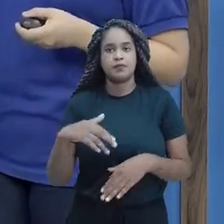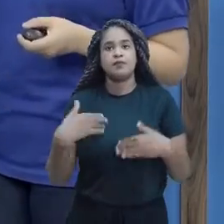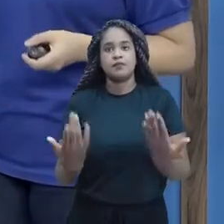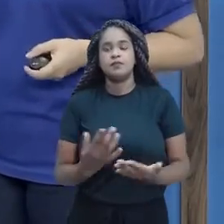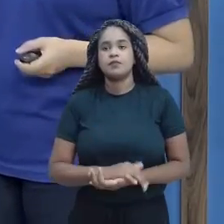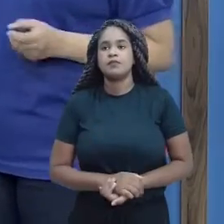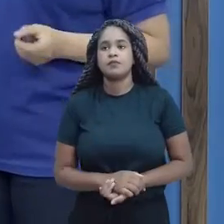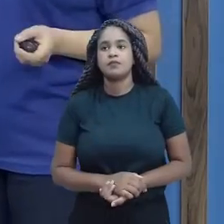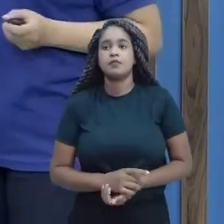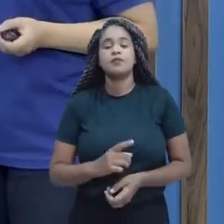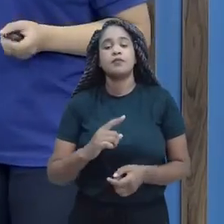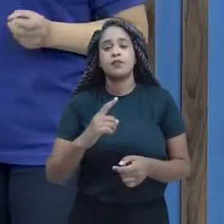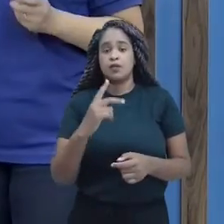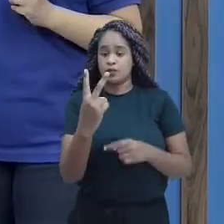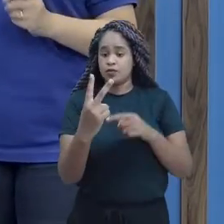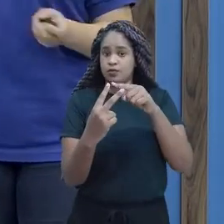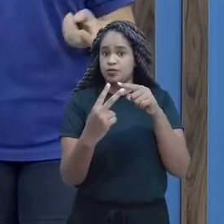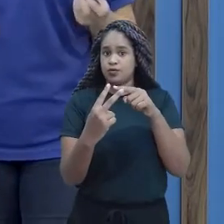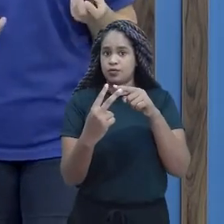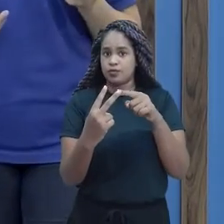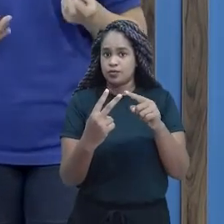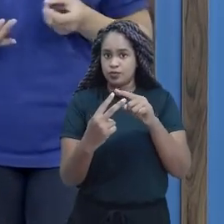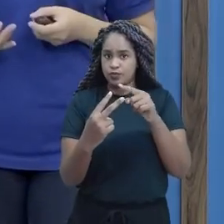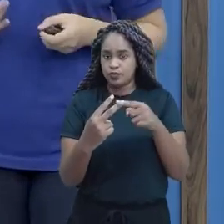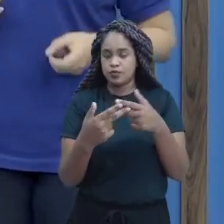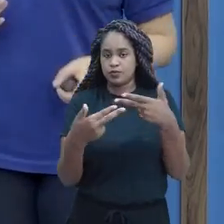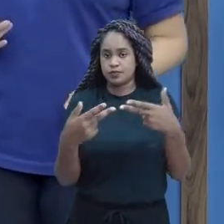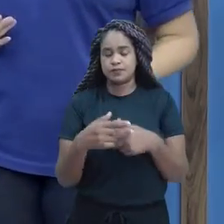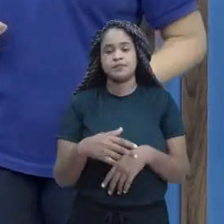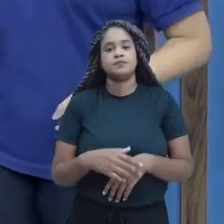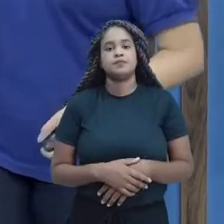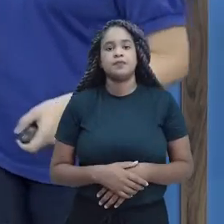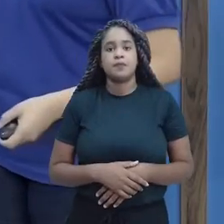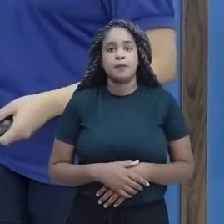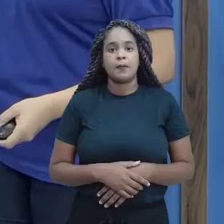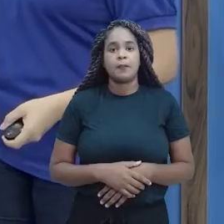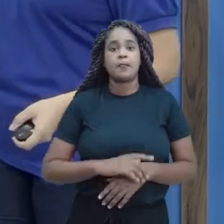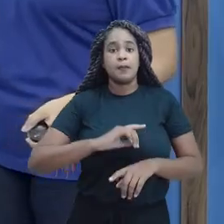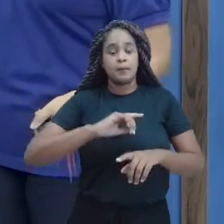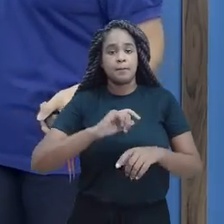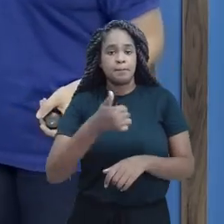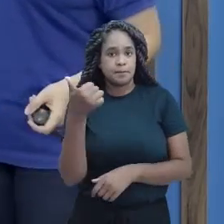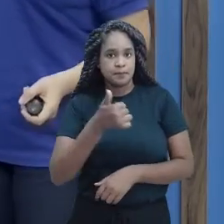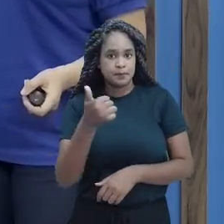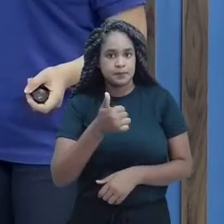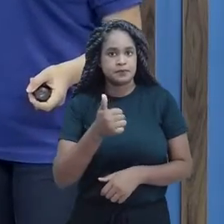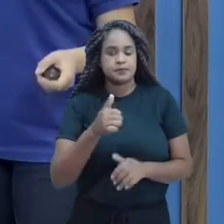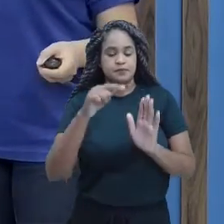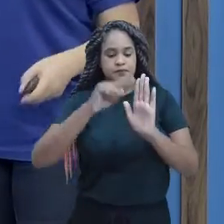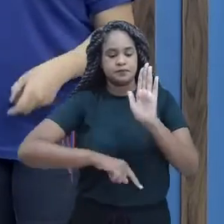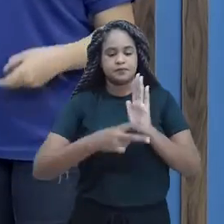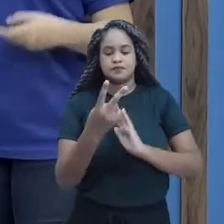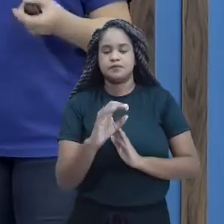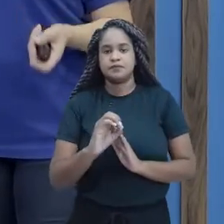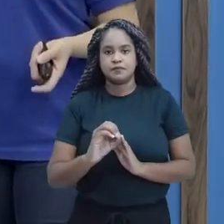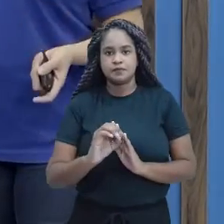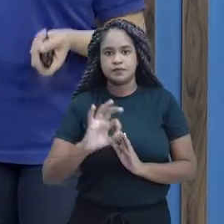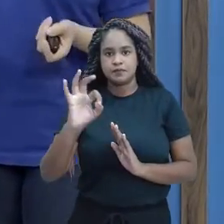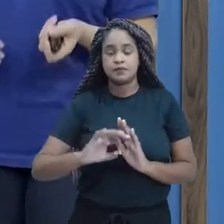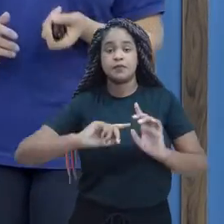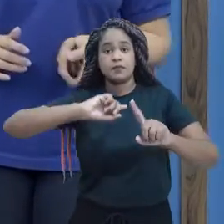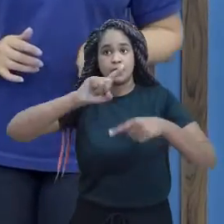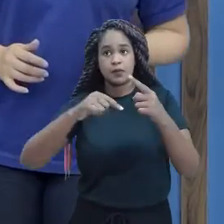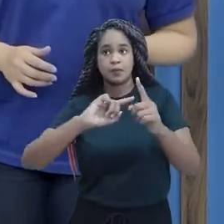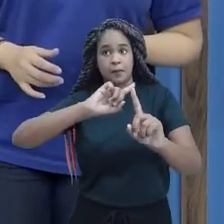vai ter duas situações. Em um momento ele vai sofrer um desconto de 20% e depois ele vai sofrer um acréscimo